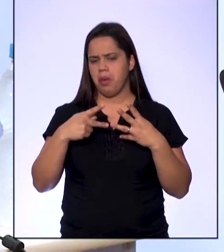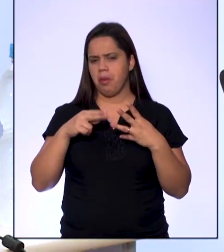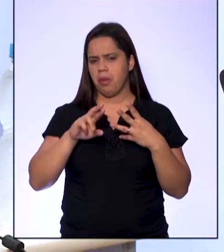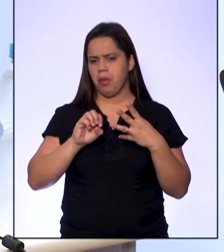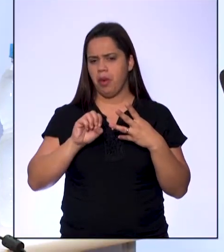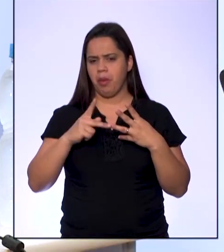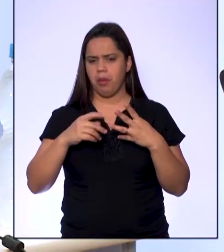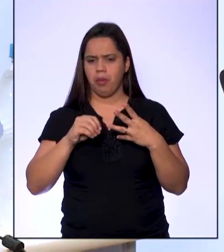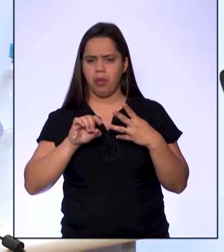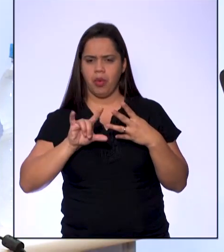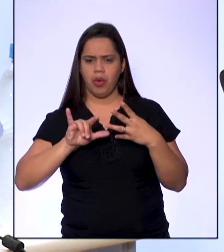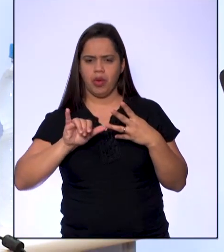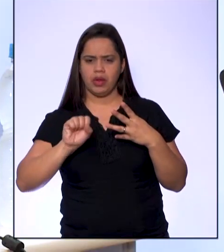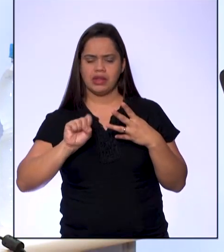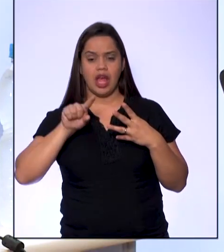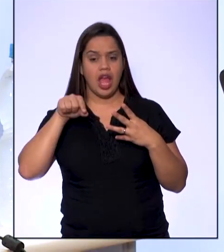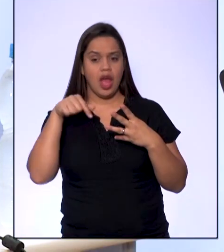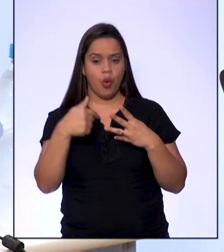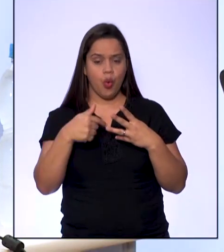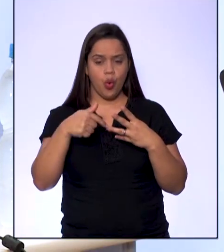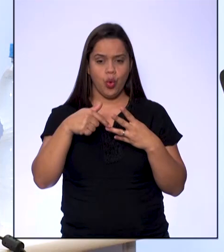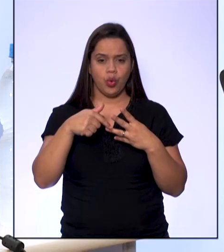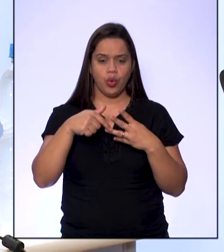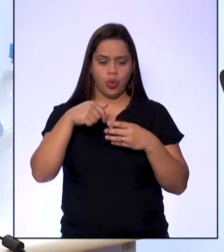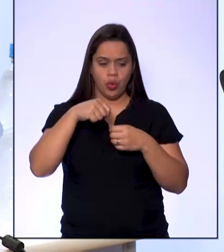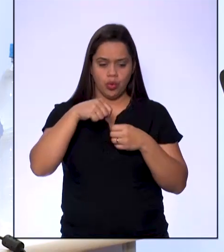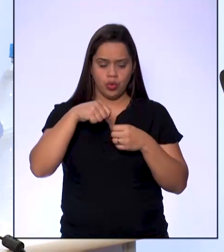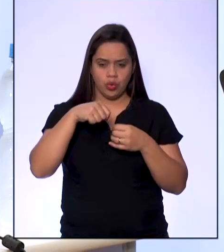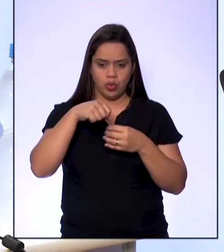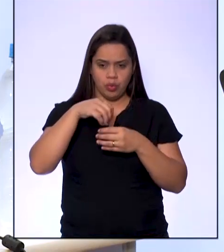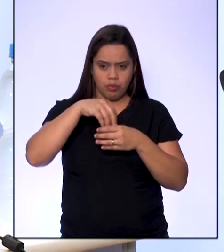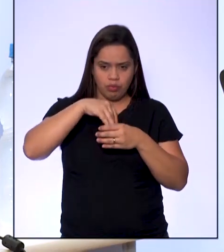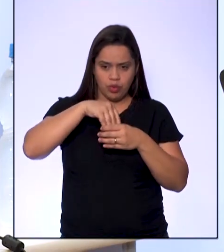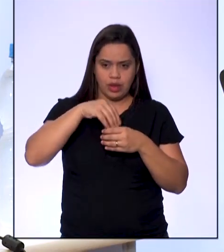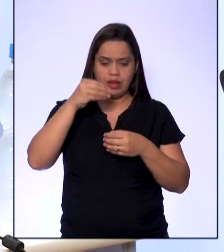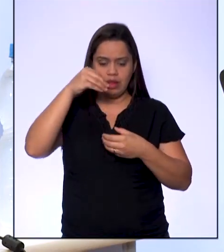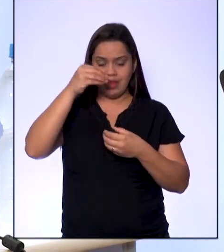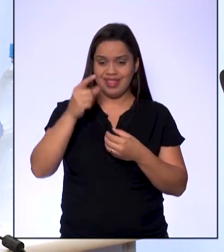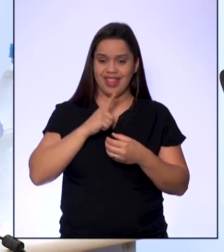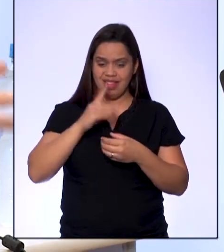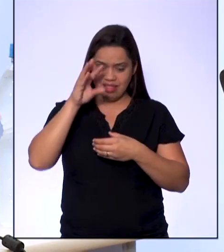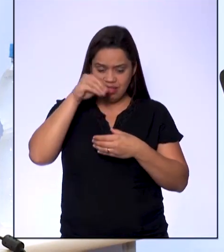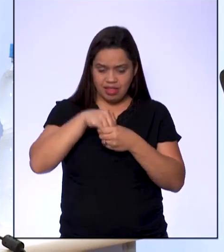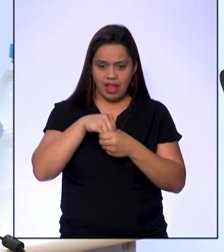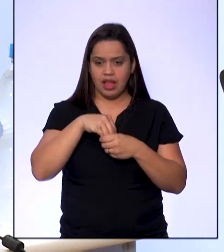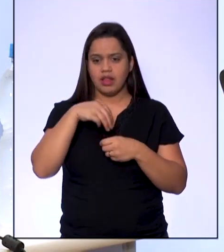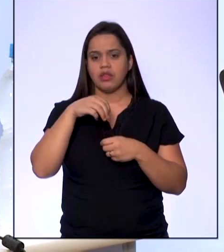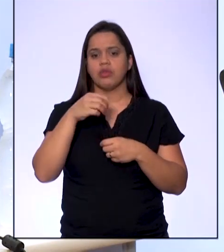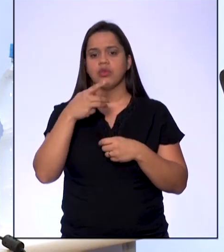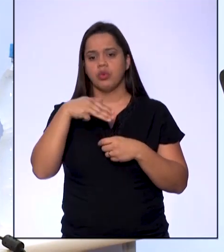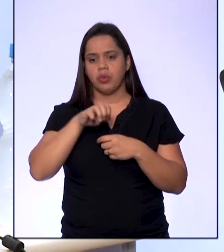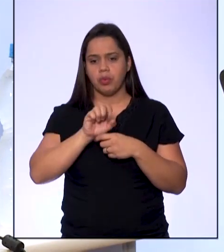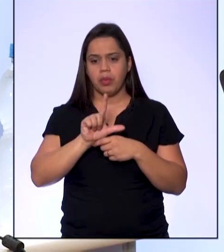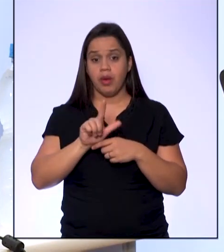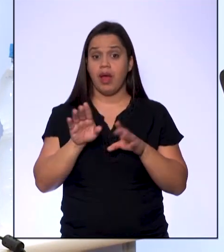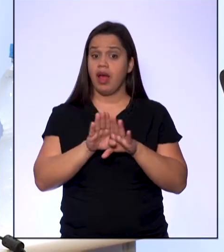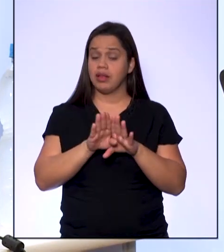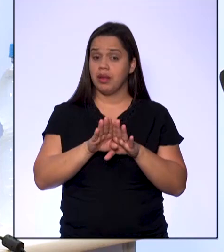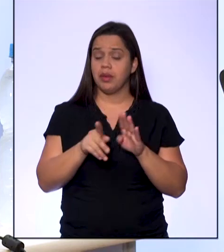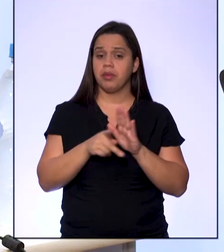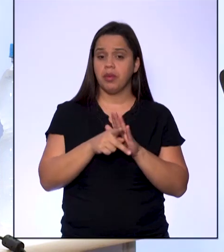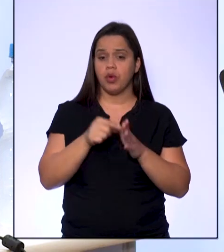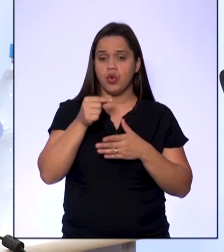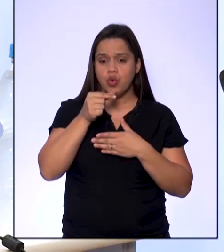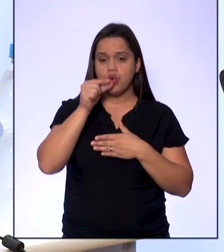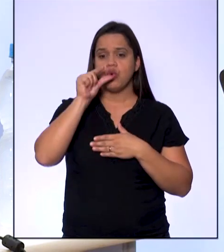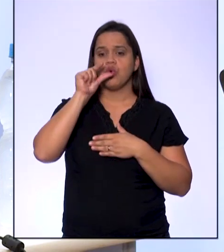componente. Do mel, né? Do mel, exatamente, né? Que elas também acabam produzindo, que acaba sendo muito útil. O xarope também. Xarope, quando